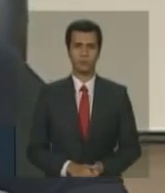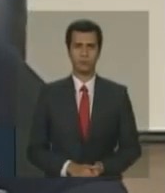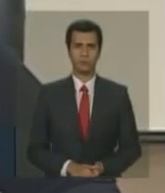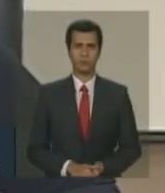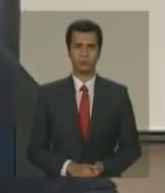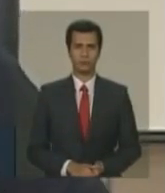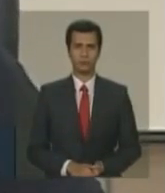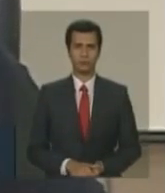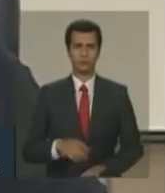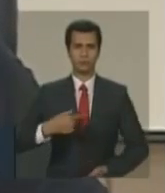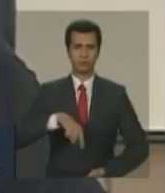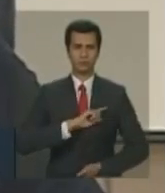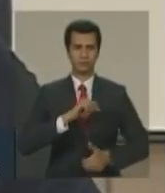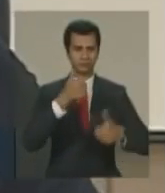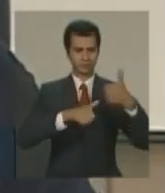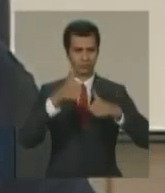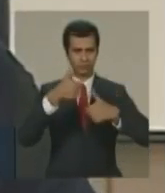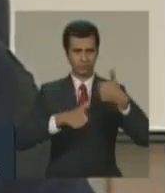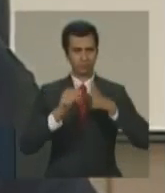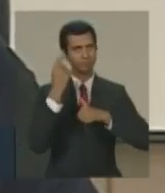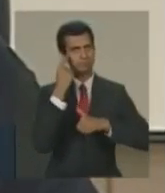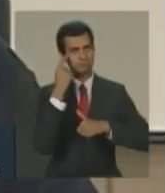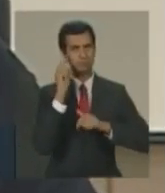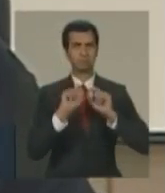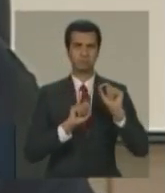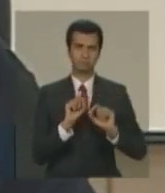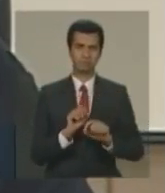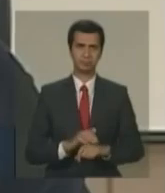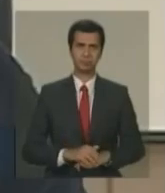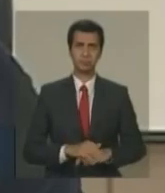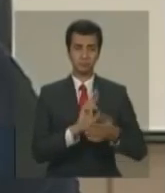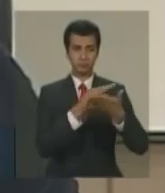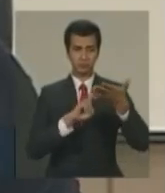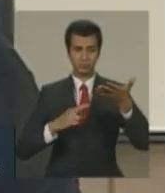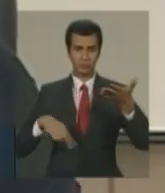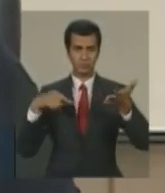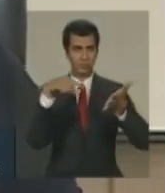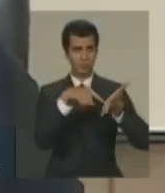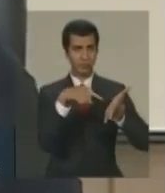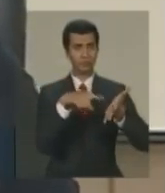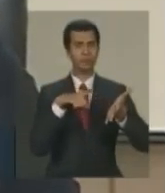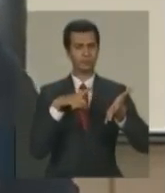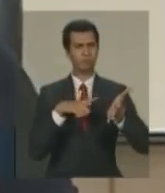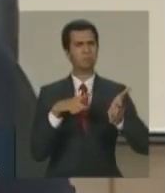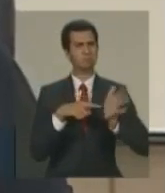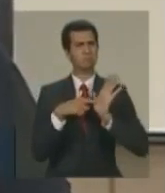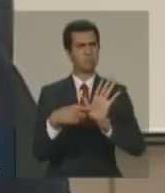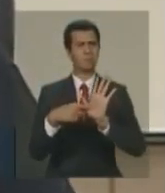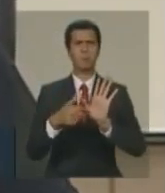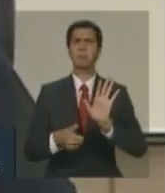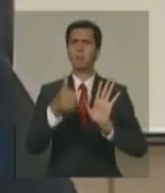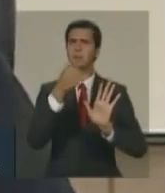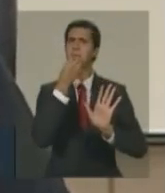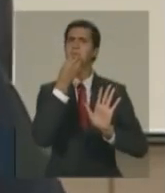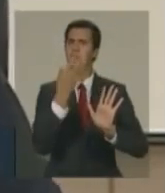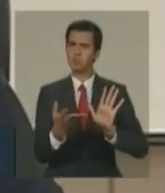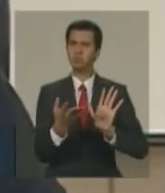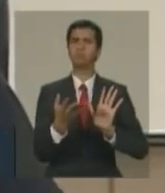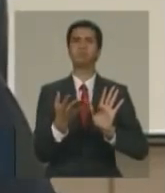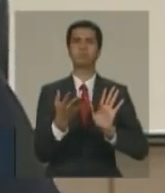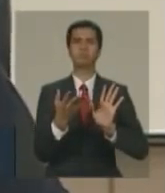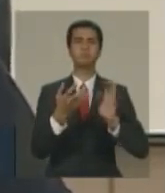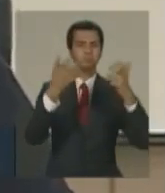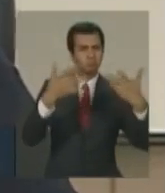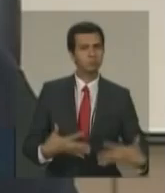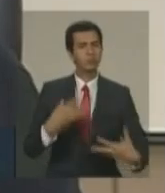Nossa avaliação é que o relatório traz posições extremamente positivas sobre o Brasil,